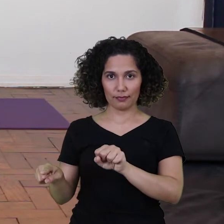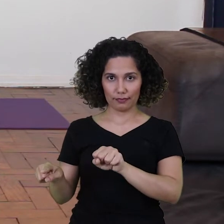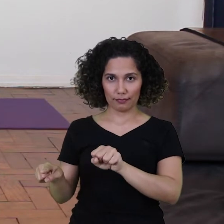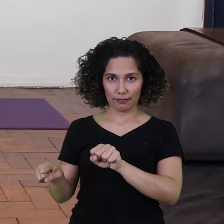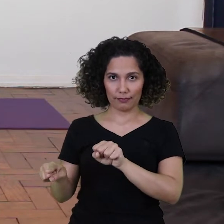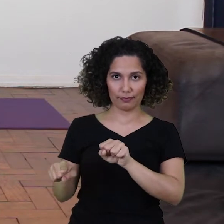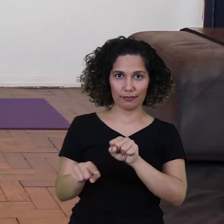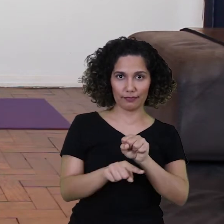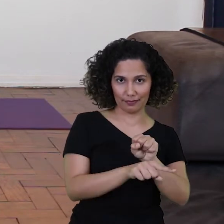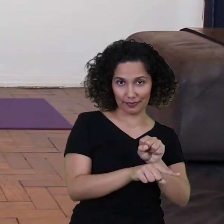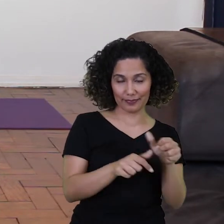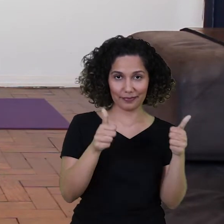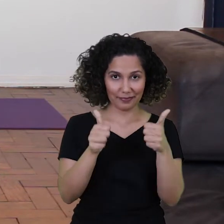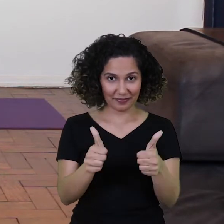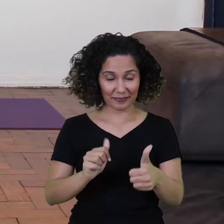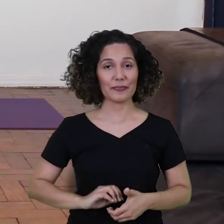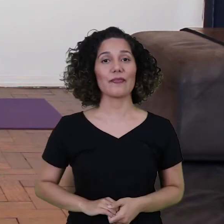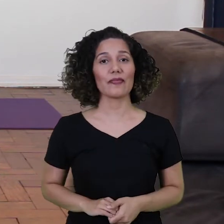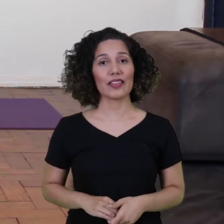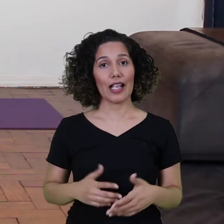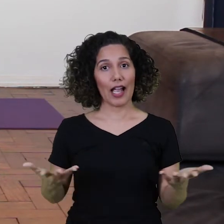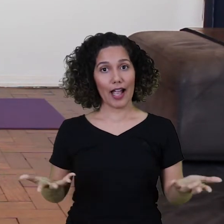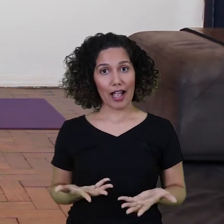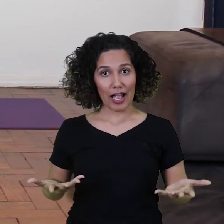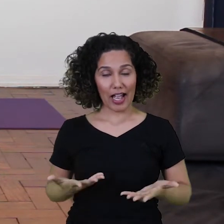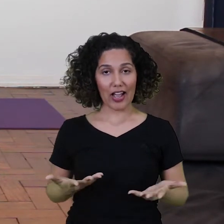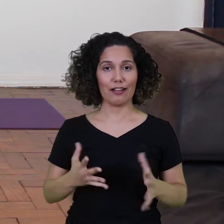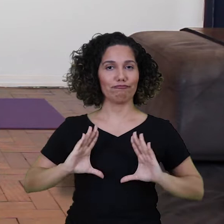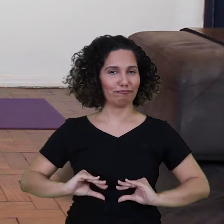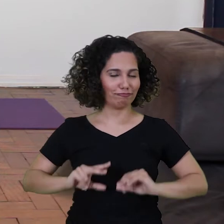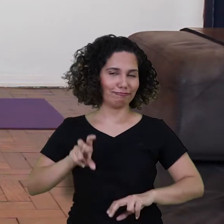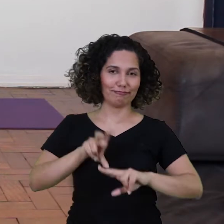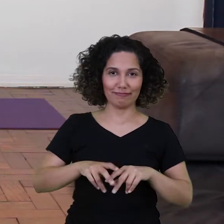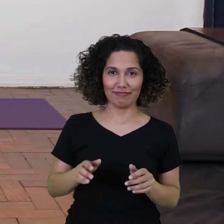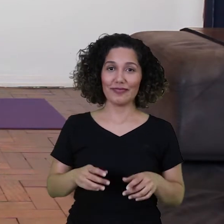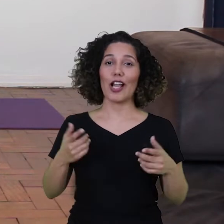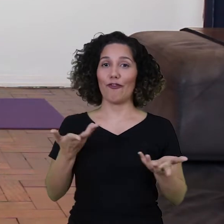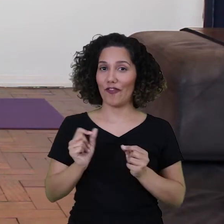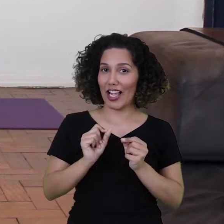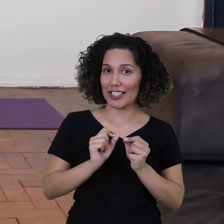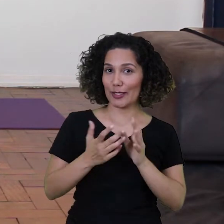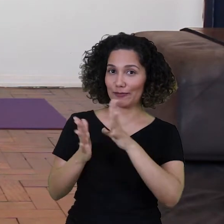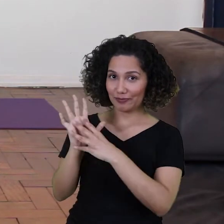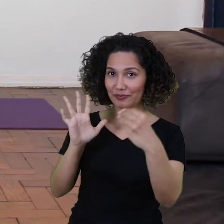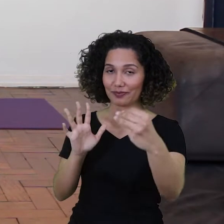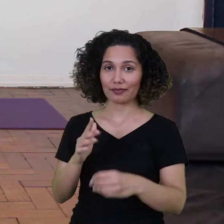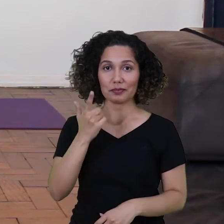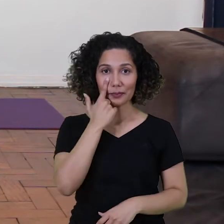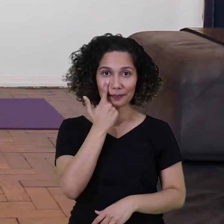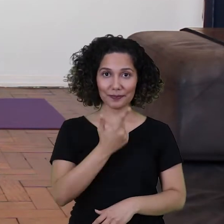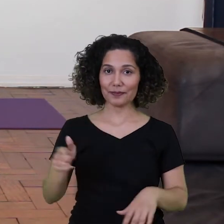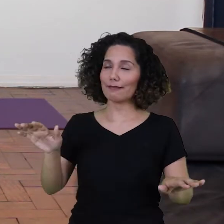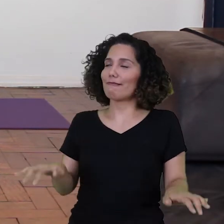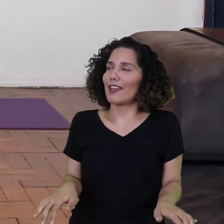expirar, pausar. Beleza? Então, vamos lá. Senta bem confortável, eu vou fazer com vocês. Deixa suas